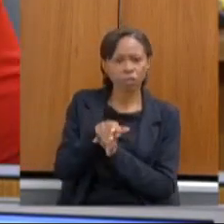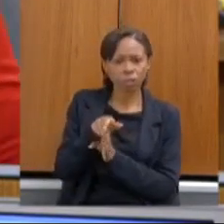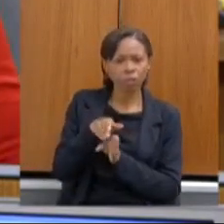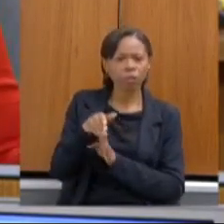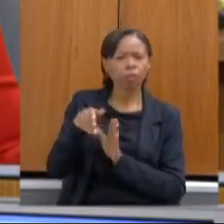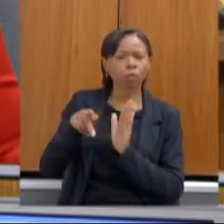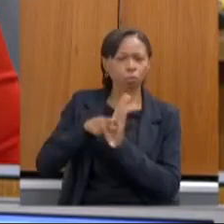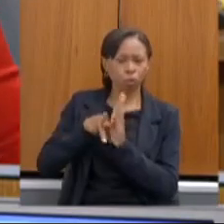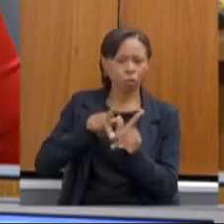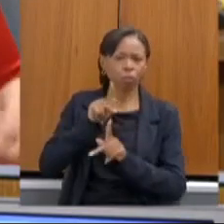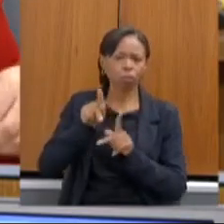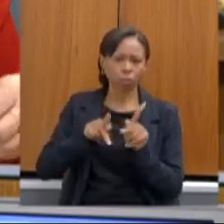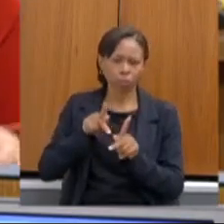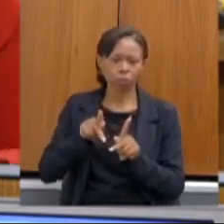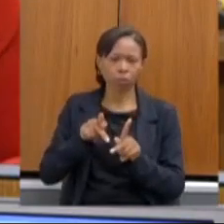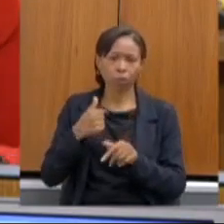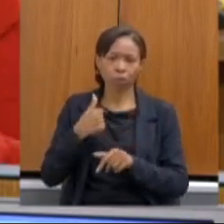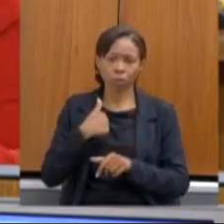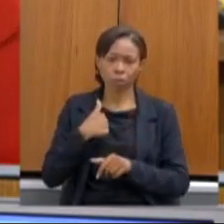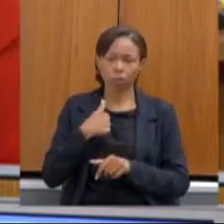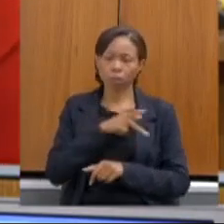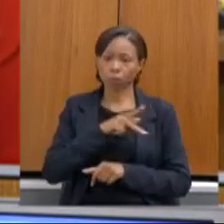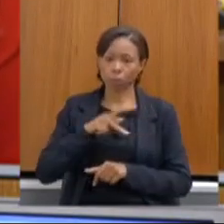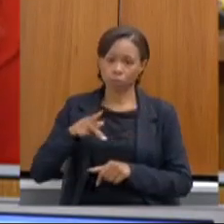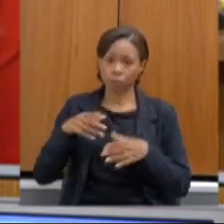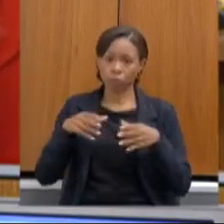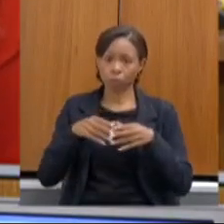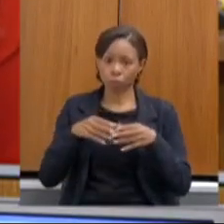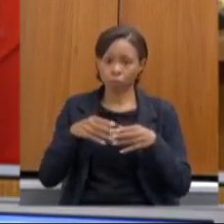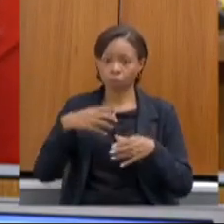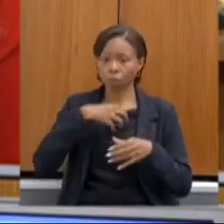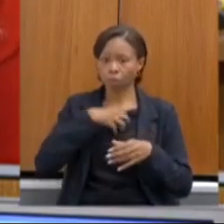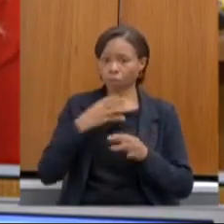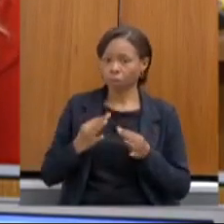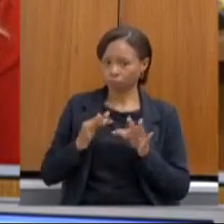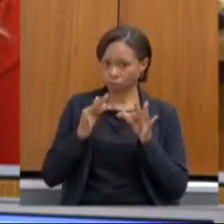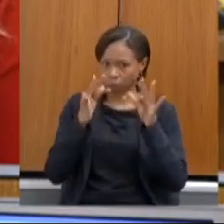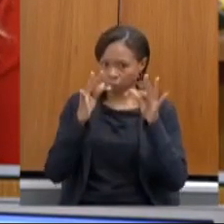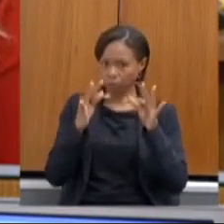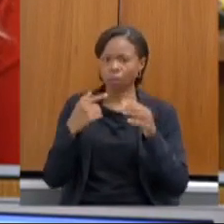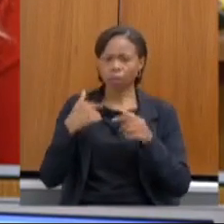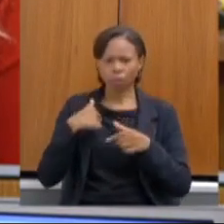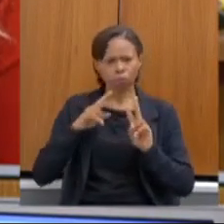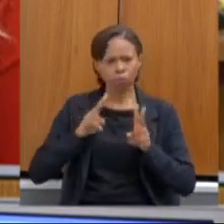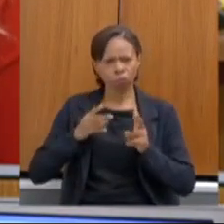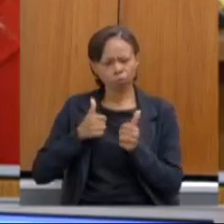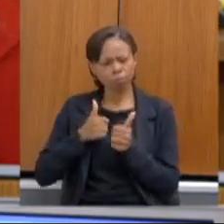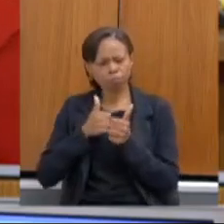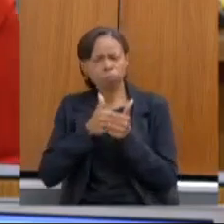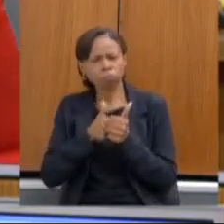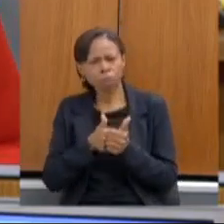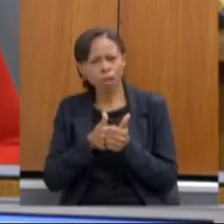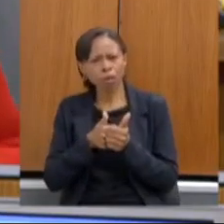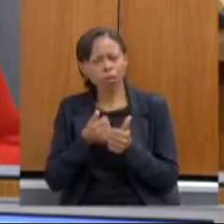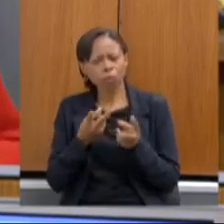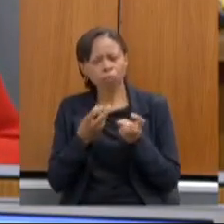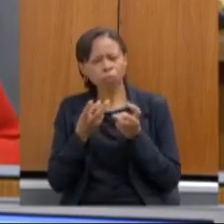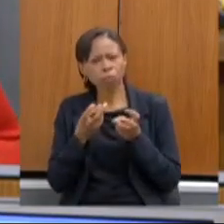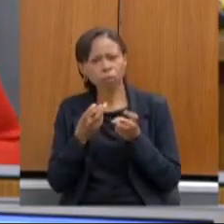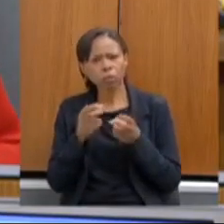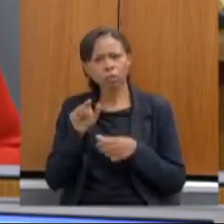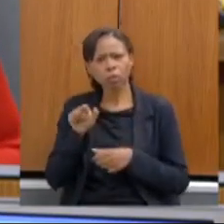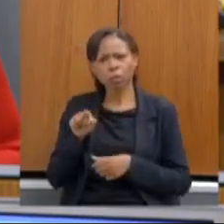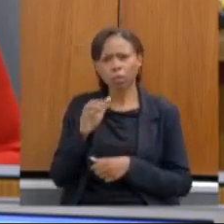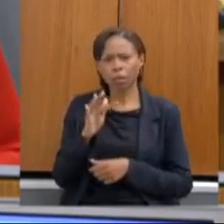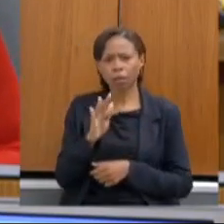população eu como presidente da Comissão de Educação Ciência e Tecnologia eu acompanho as questões relacionadas a